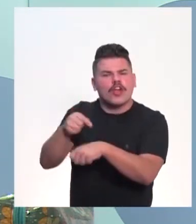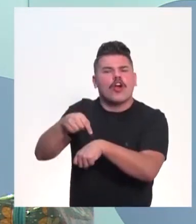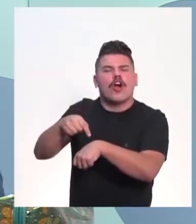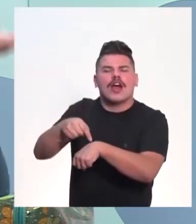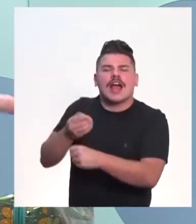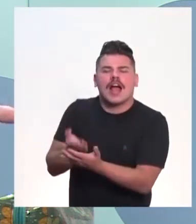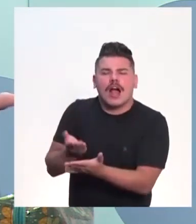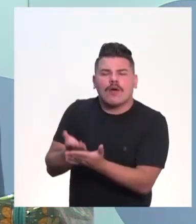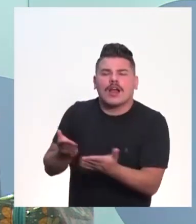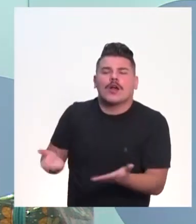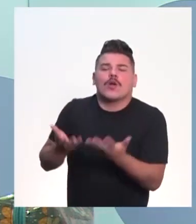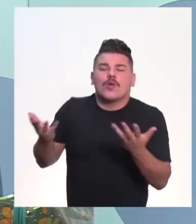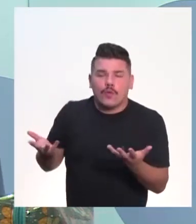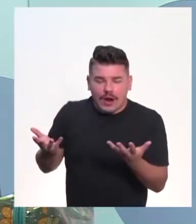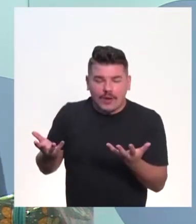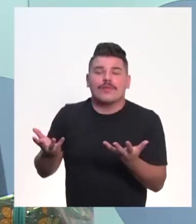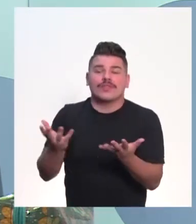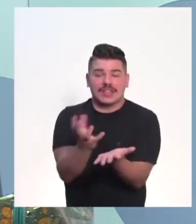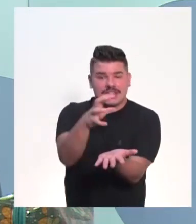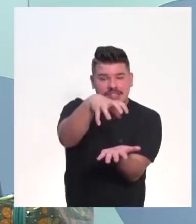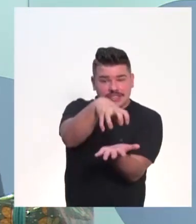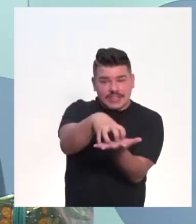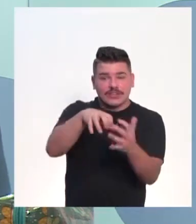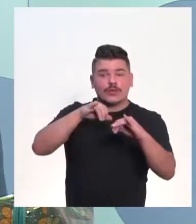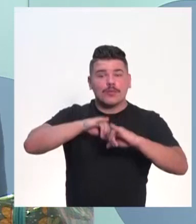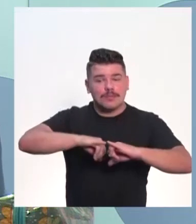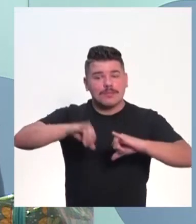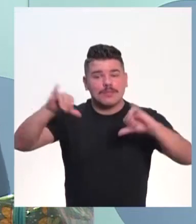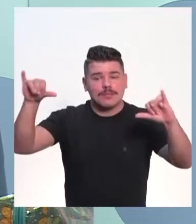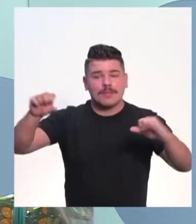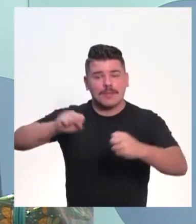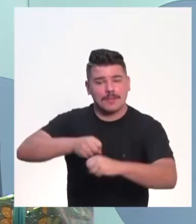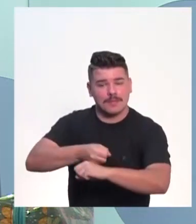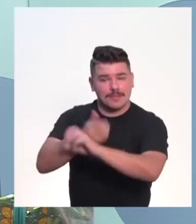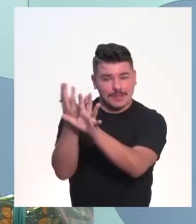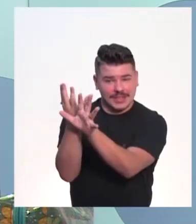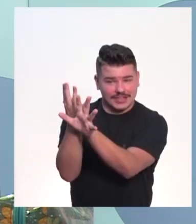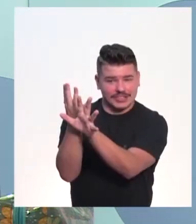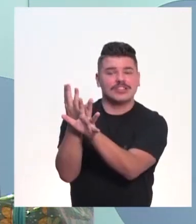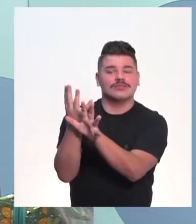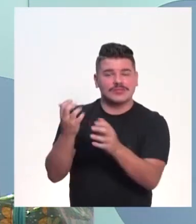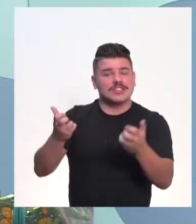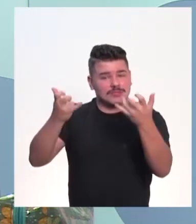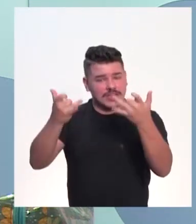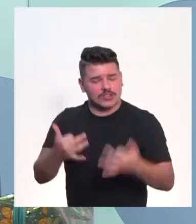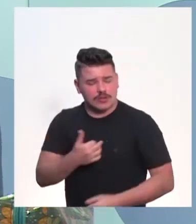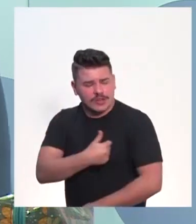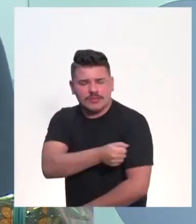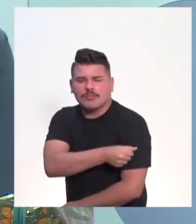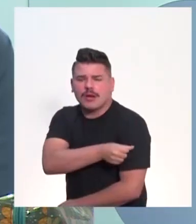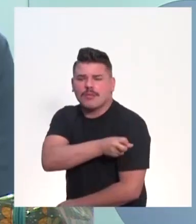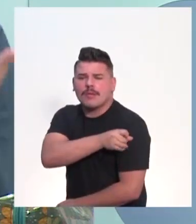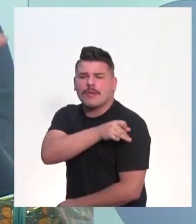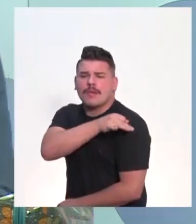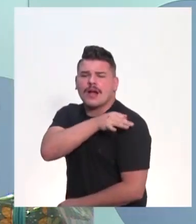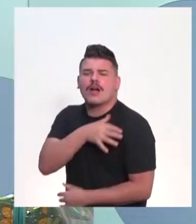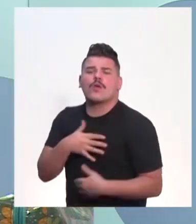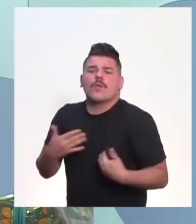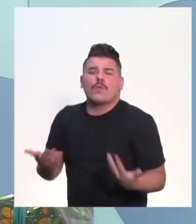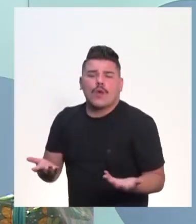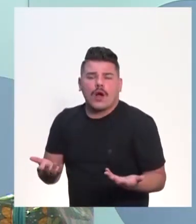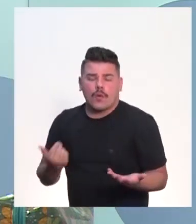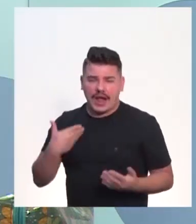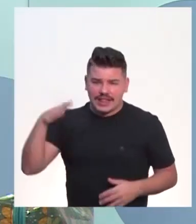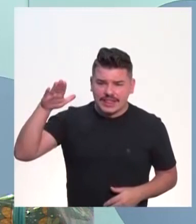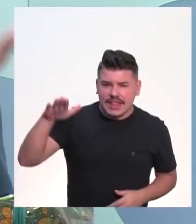das aulas pelo centro de mídias que estão passando referentes ao ano em que eu estudo. Será que é no período da tarde? Será que é no período